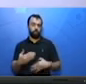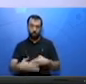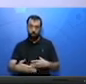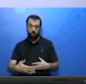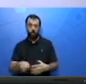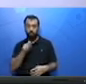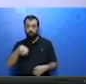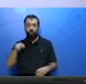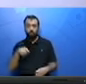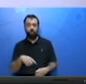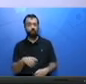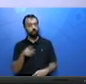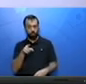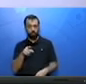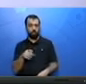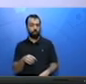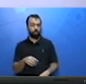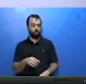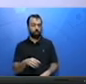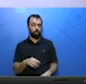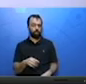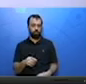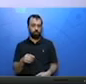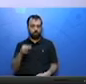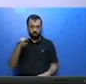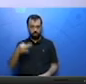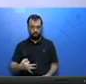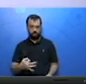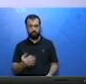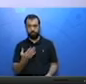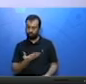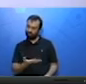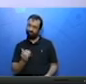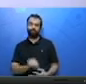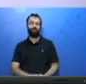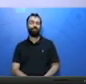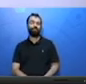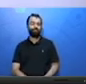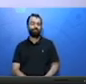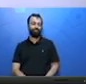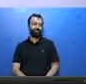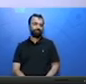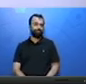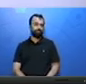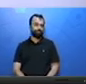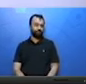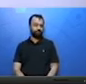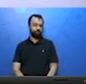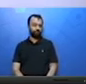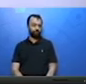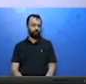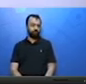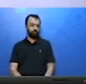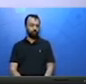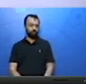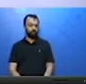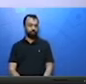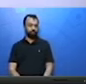acertaria daqui. Porque nenhuma outra alternativa, o ponto A é 5 e 6. Tá? Eu